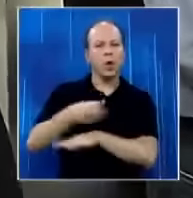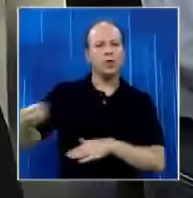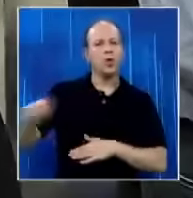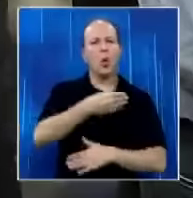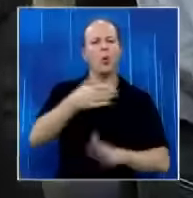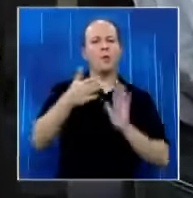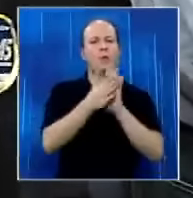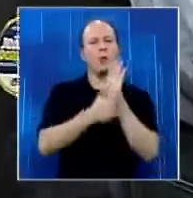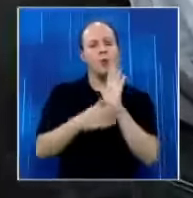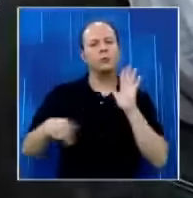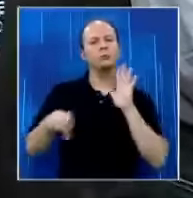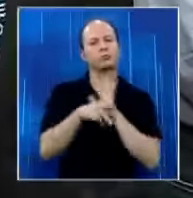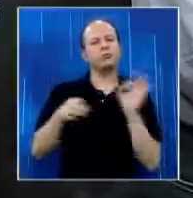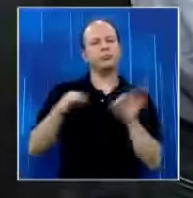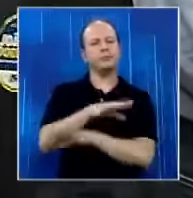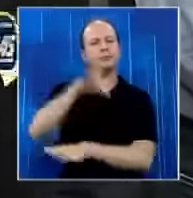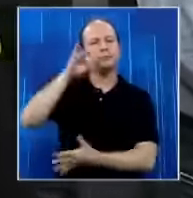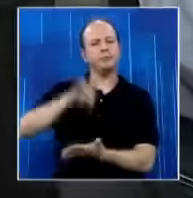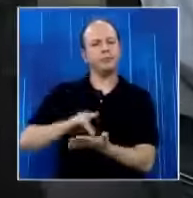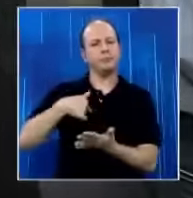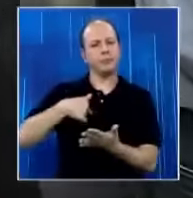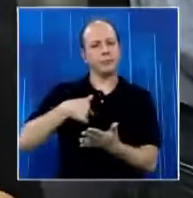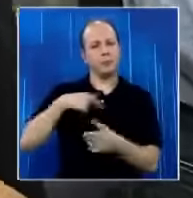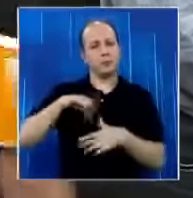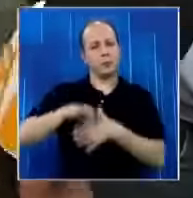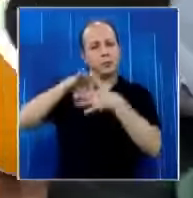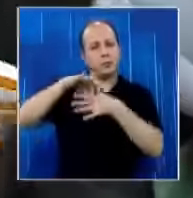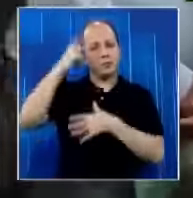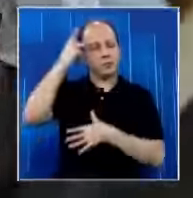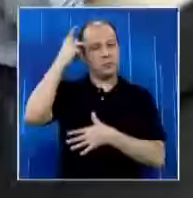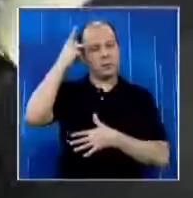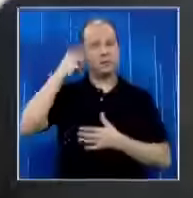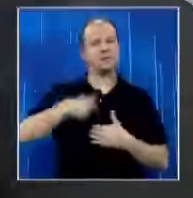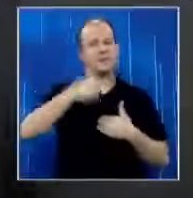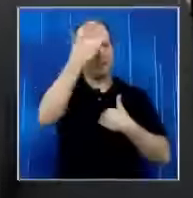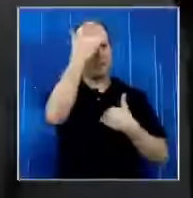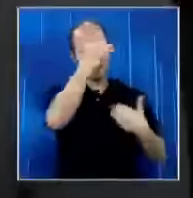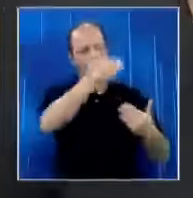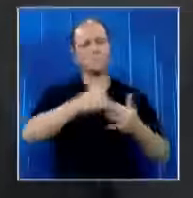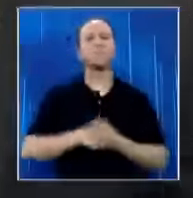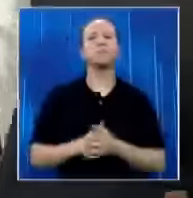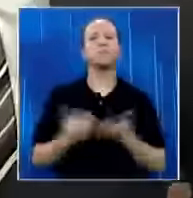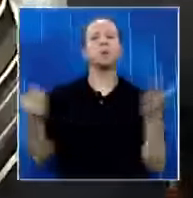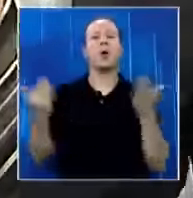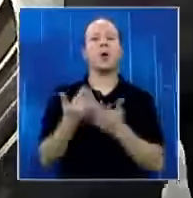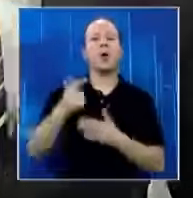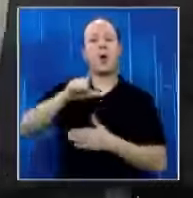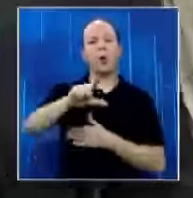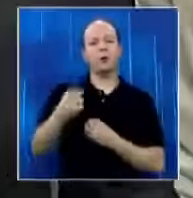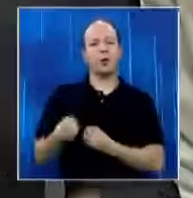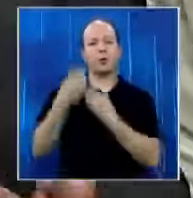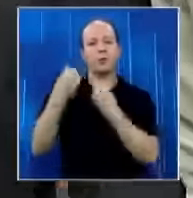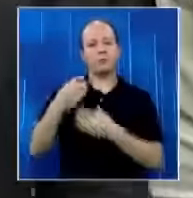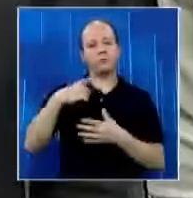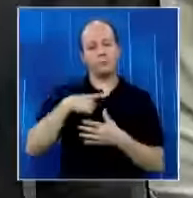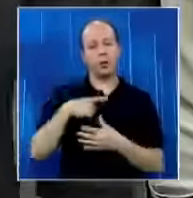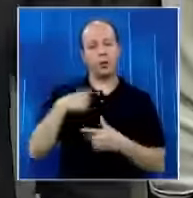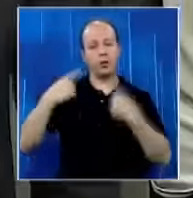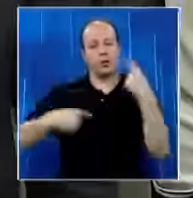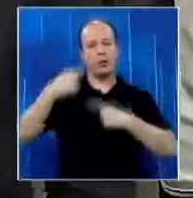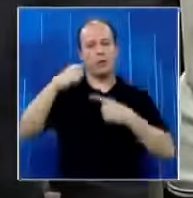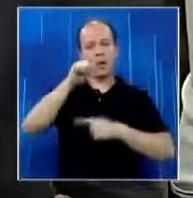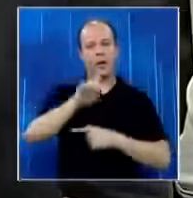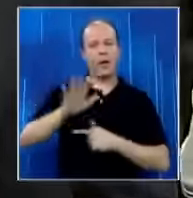nova proposta, uma proposta eficiente para a gestão na cidade de São Paulo. Ok, muito obrigado, candidato. Nós voltamos agora com outras informações do